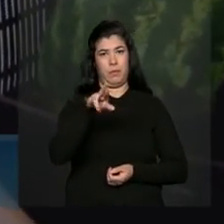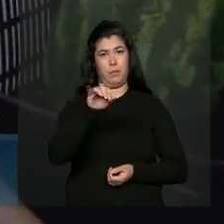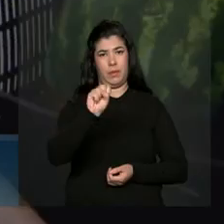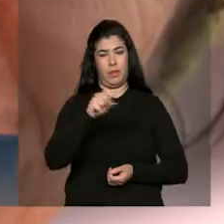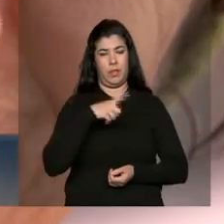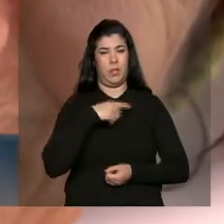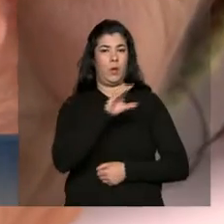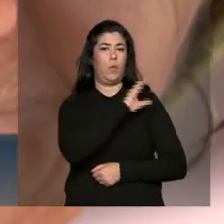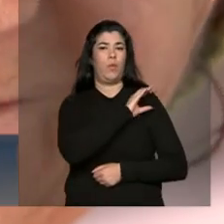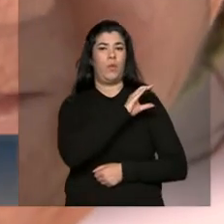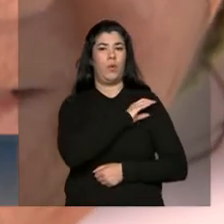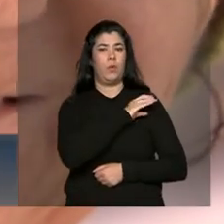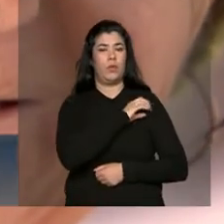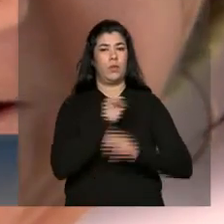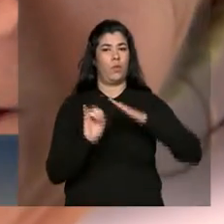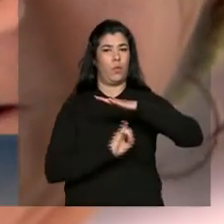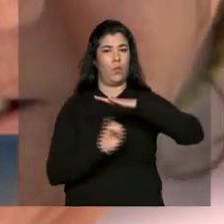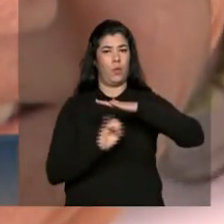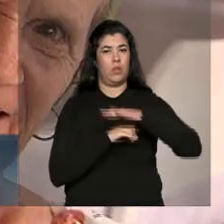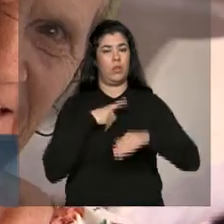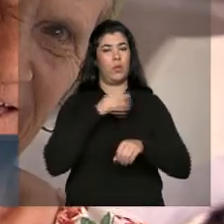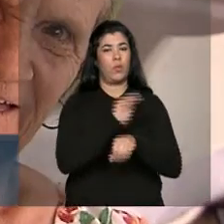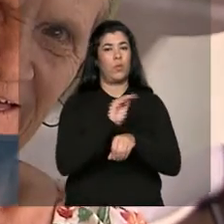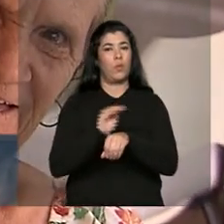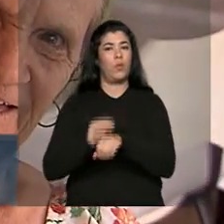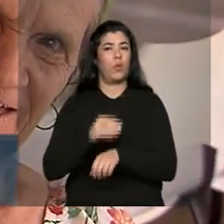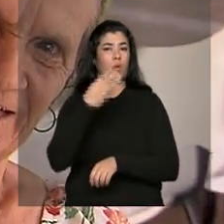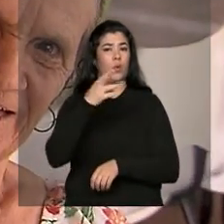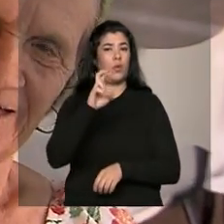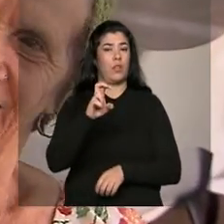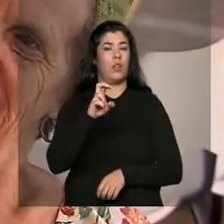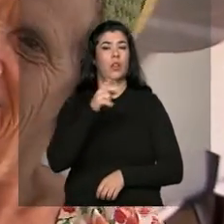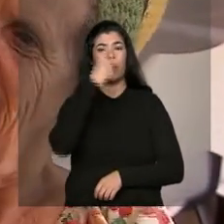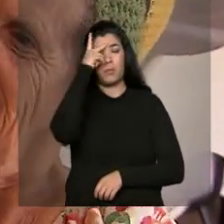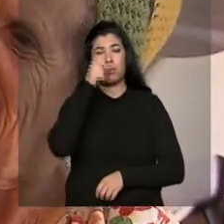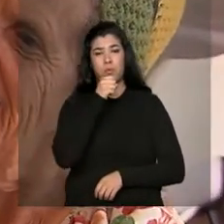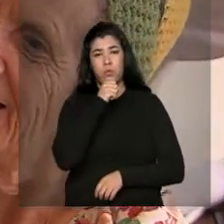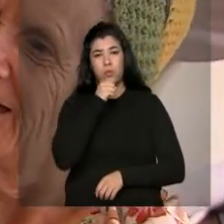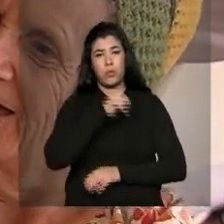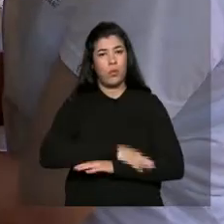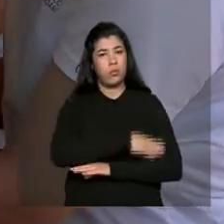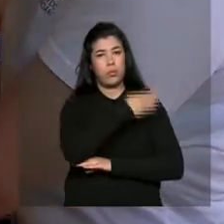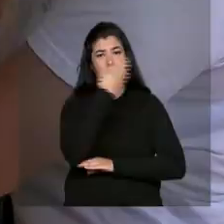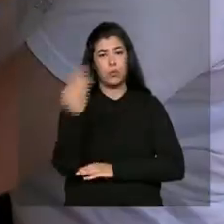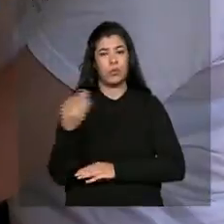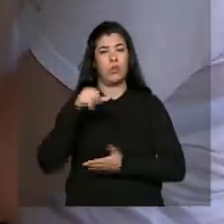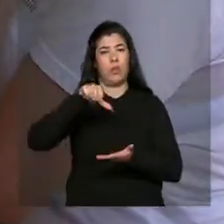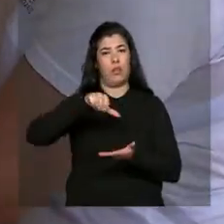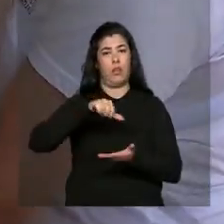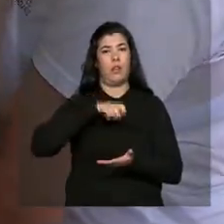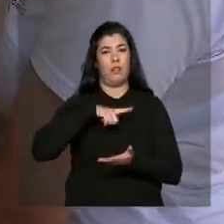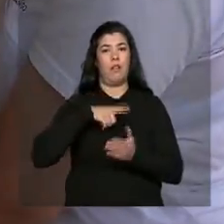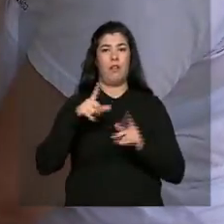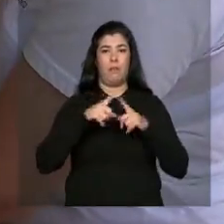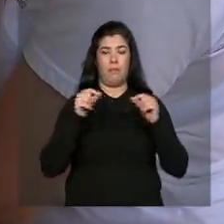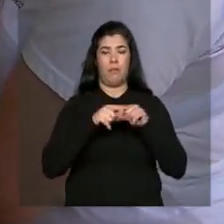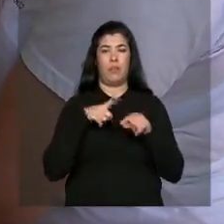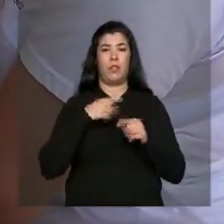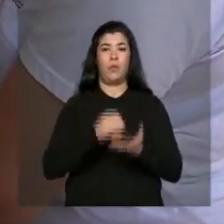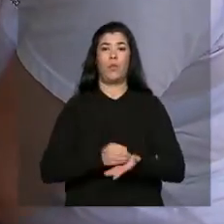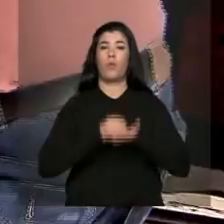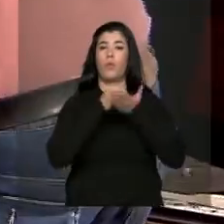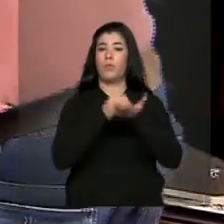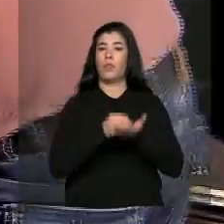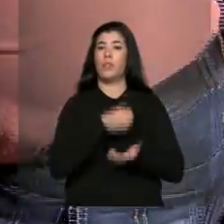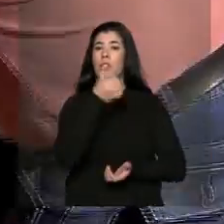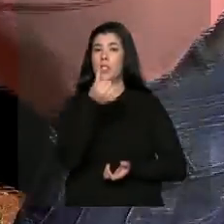uma entidade que cuida de 45 idosos em tempo integral na capital do país. No local são oferecidas 6